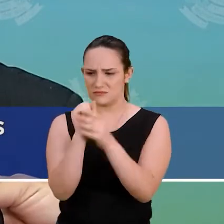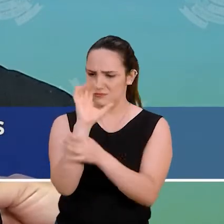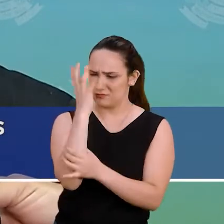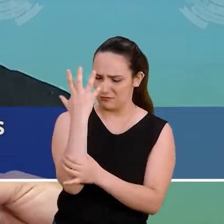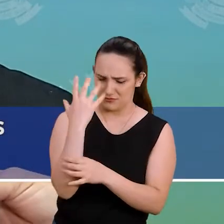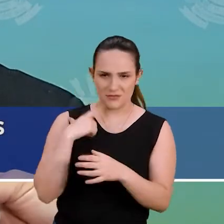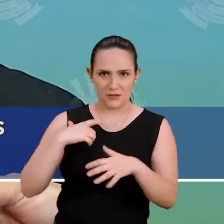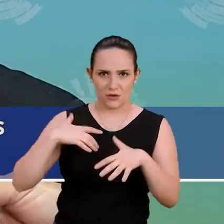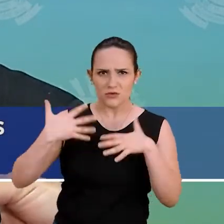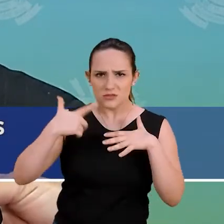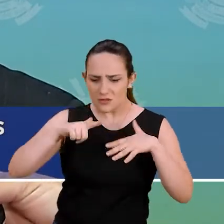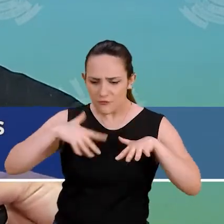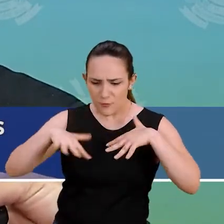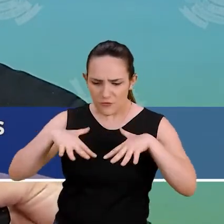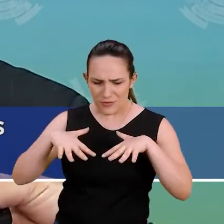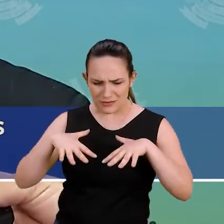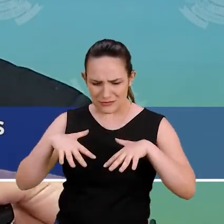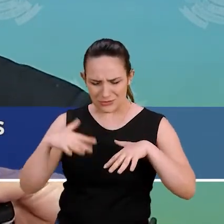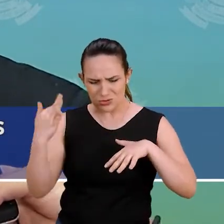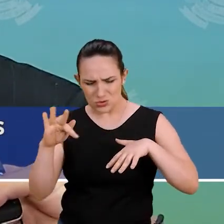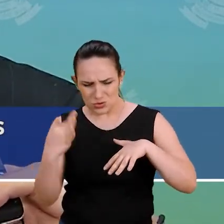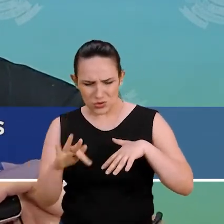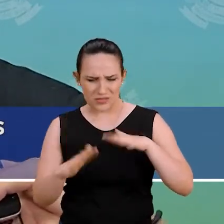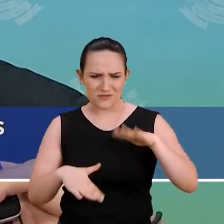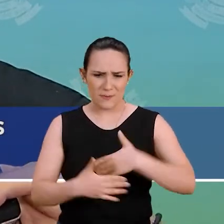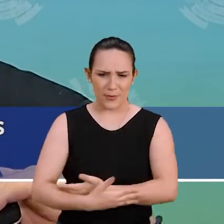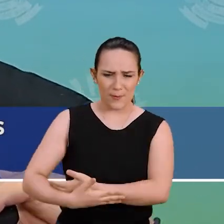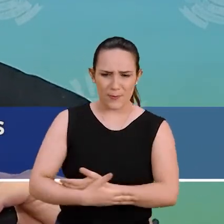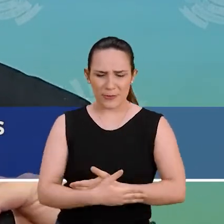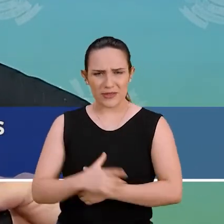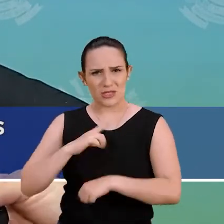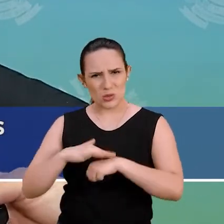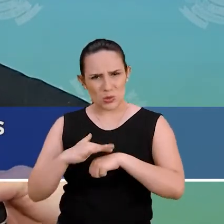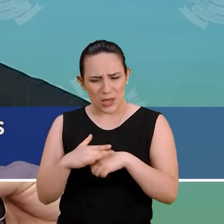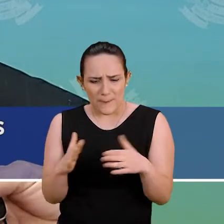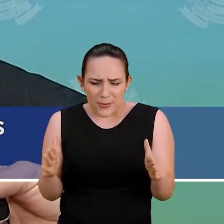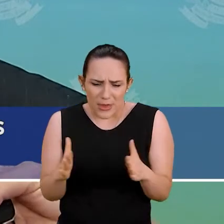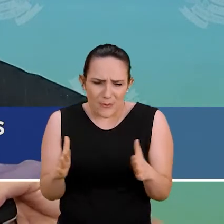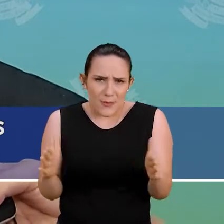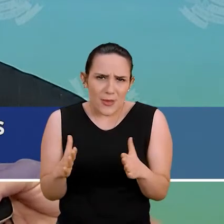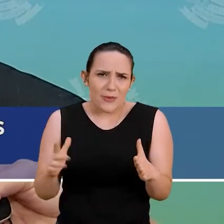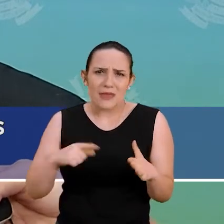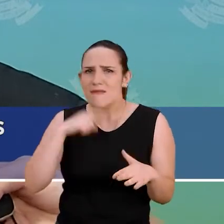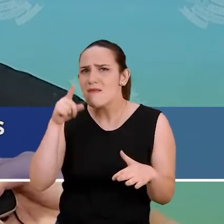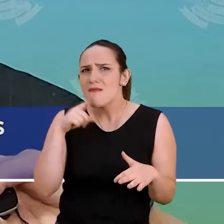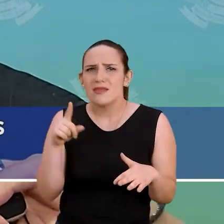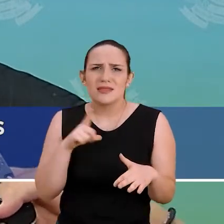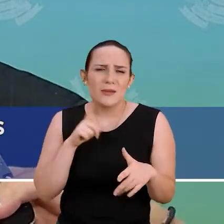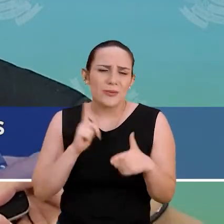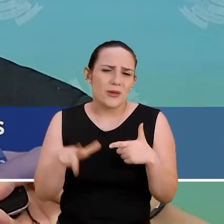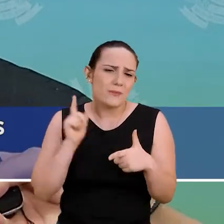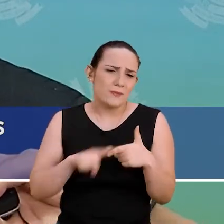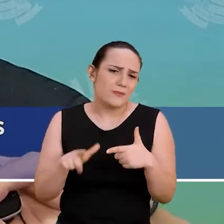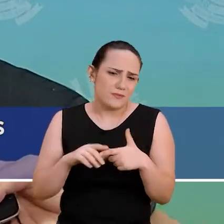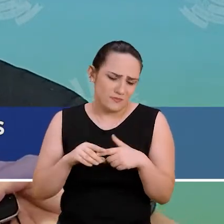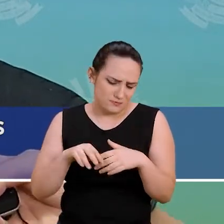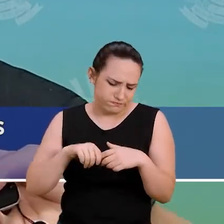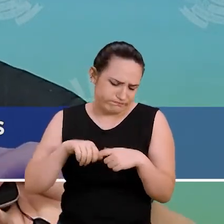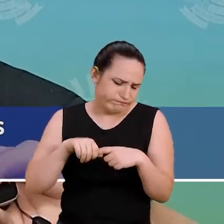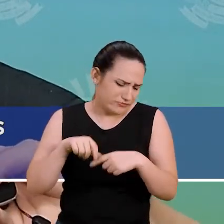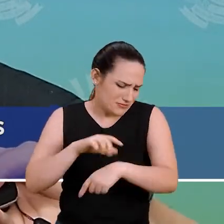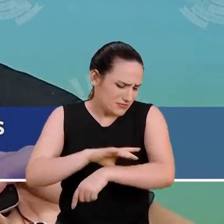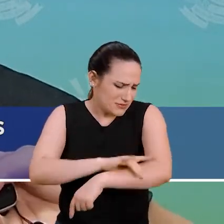pacientes neurológicos graves, bebezinhos com doenças congênitas, né, aqueles bebezinhos pequenininhos que já nasce tudo